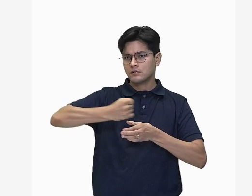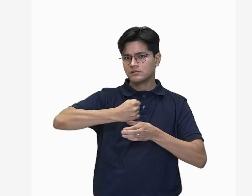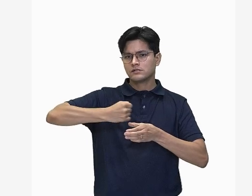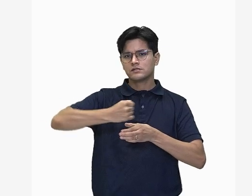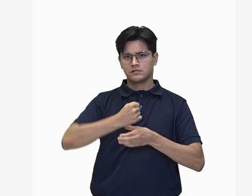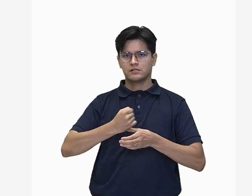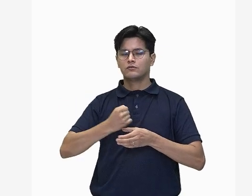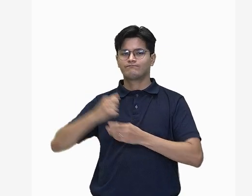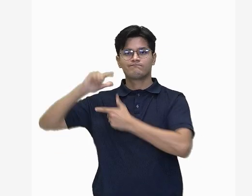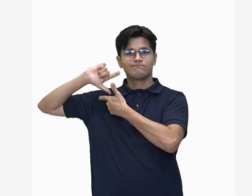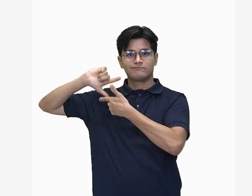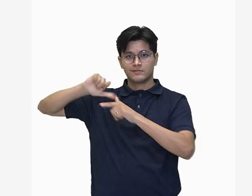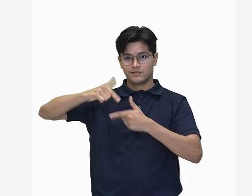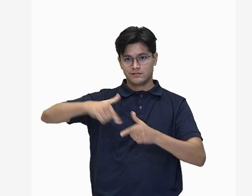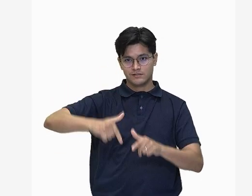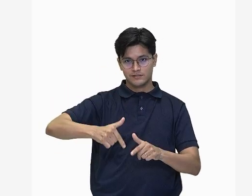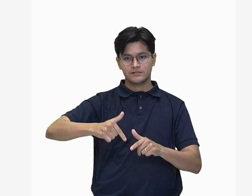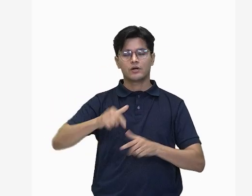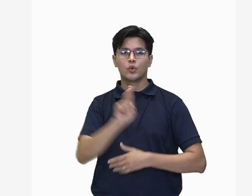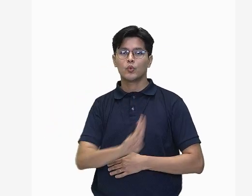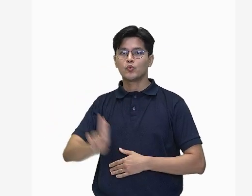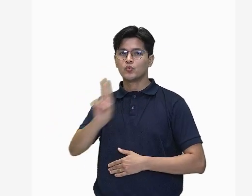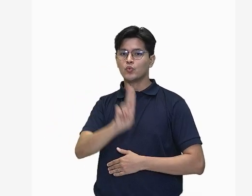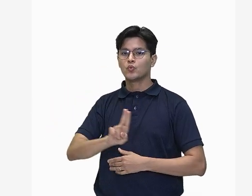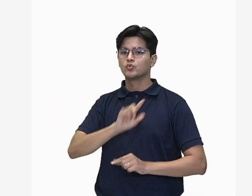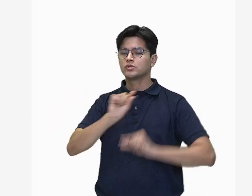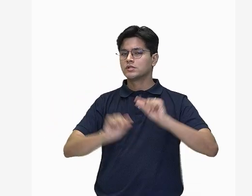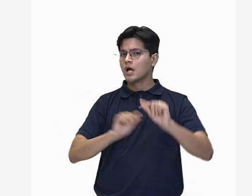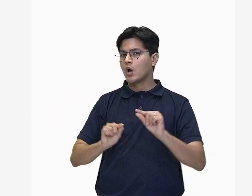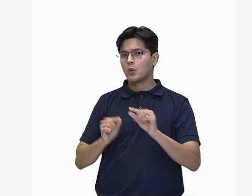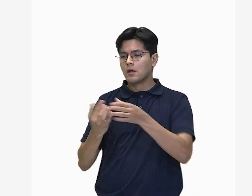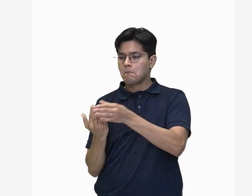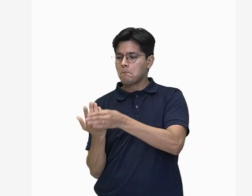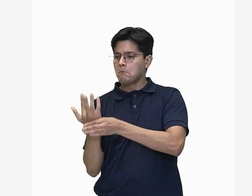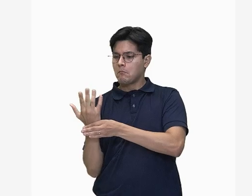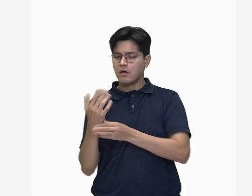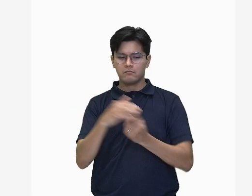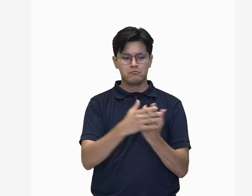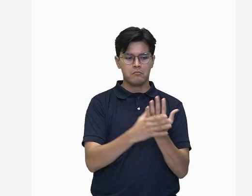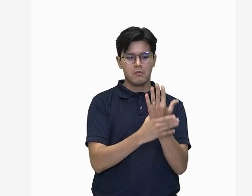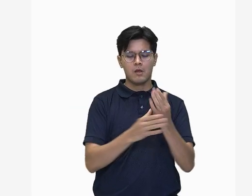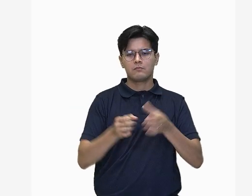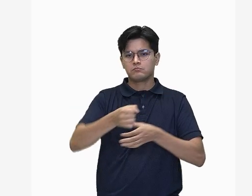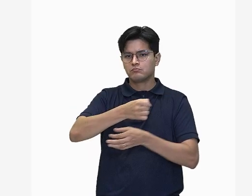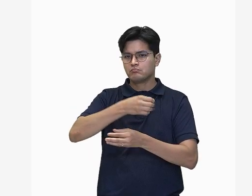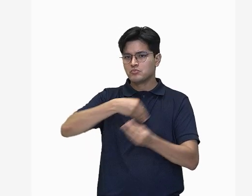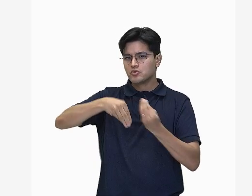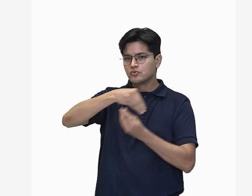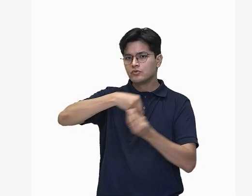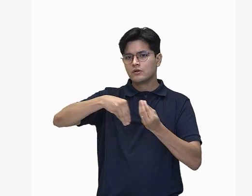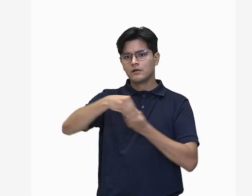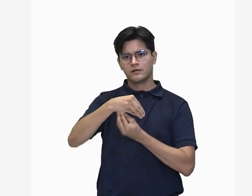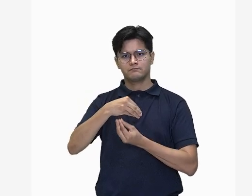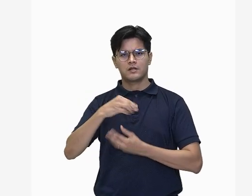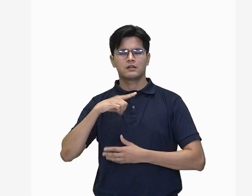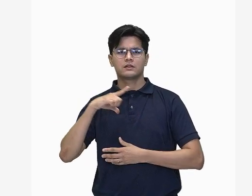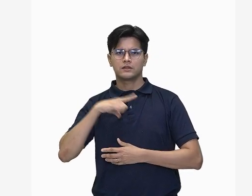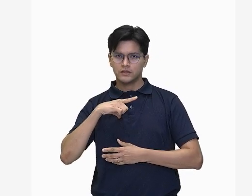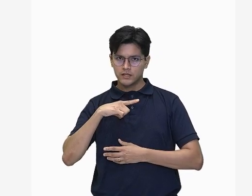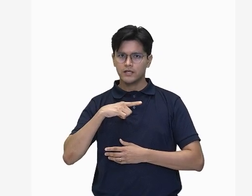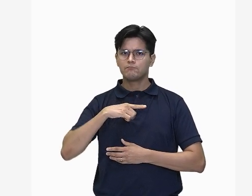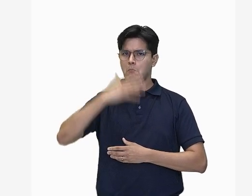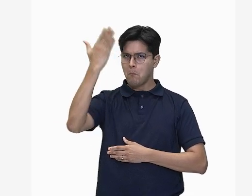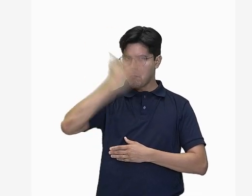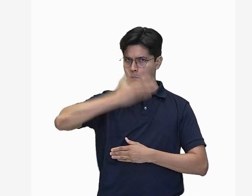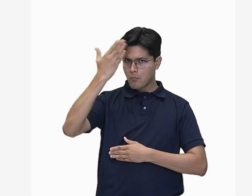e artesanal, feita a partir de uma ou mais plantas medicinais, não há comprovação científica rigorosa,